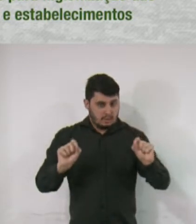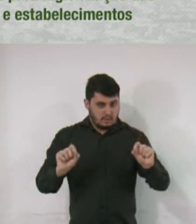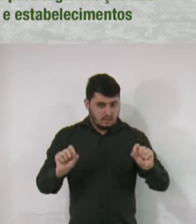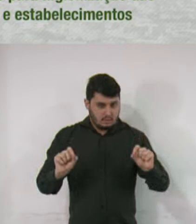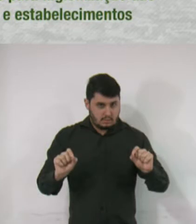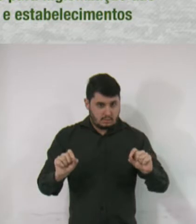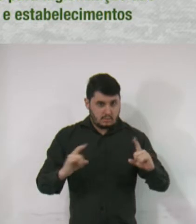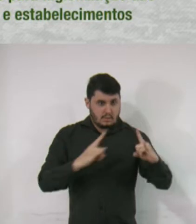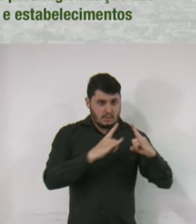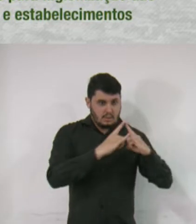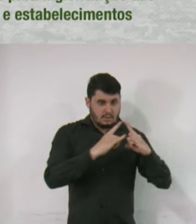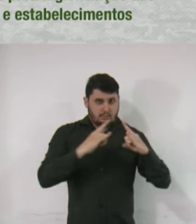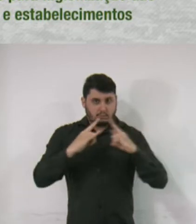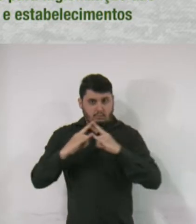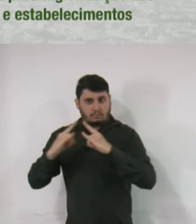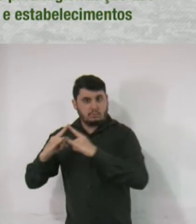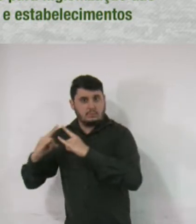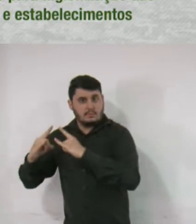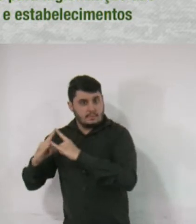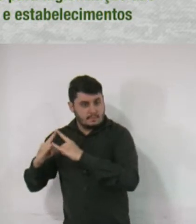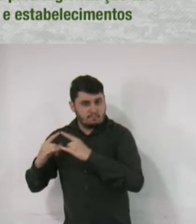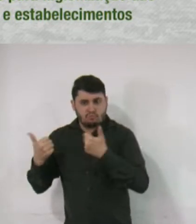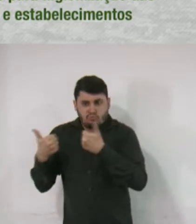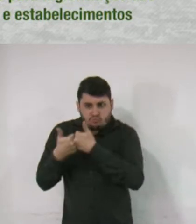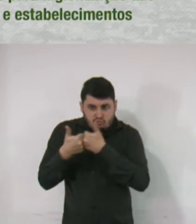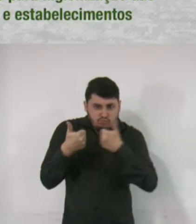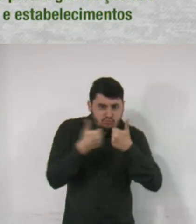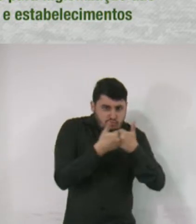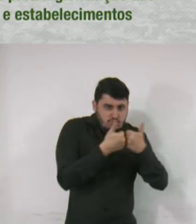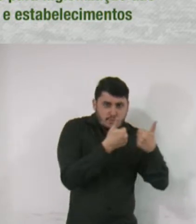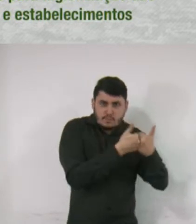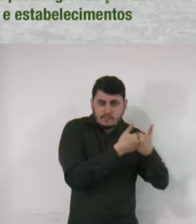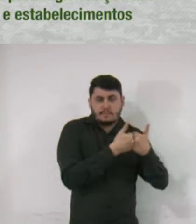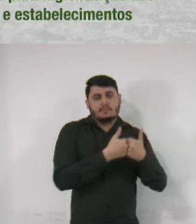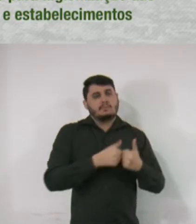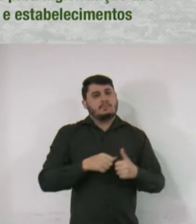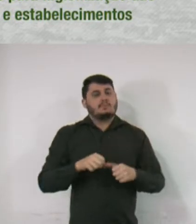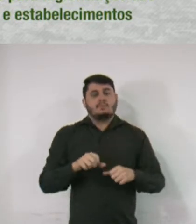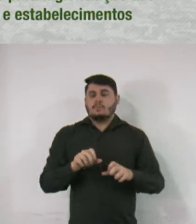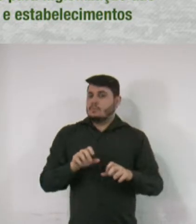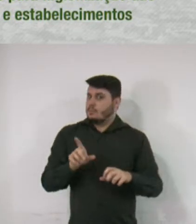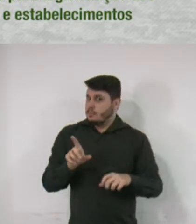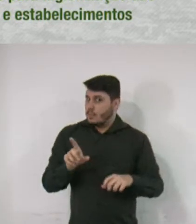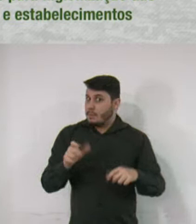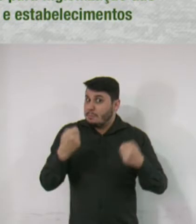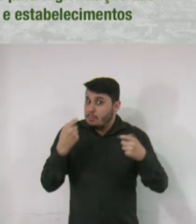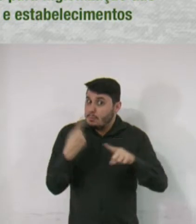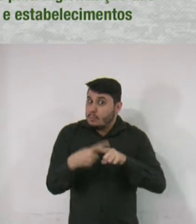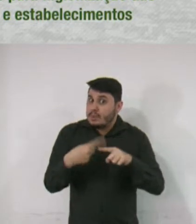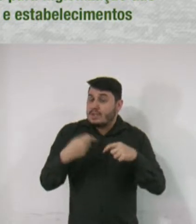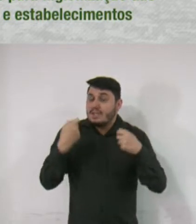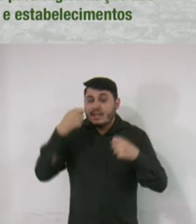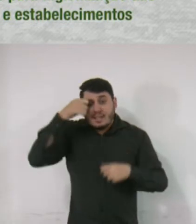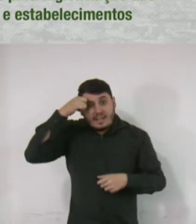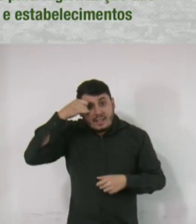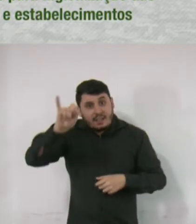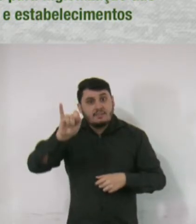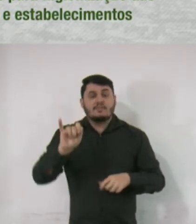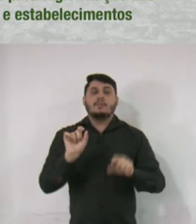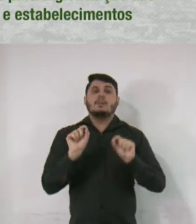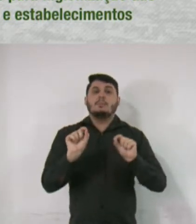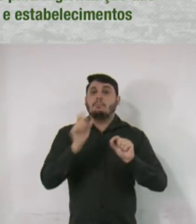para não haver aglomeração nem um tumulto de pessoas dentro dos corredores do Parque 18 de Maio, da